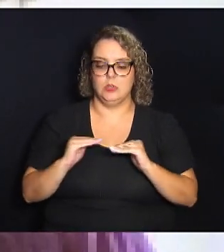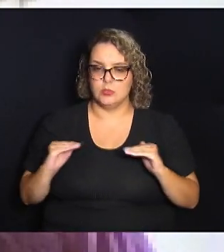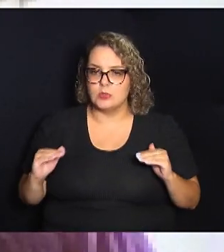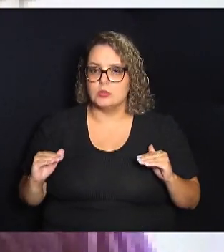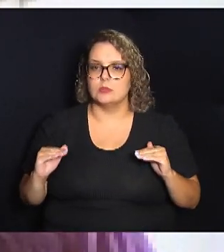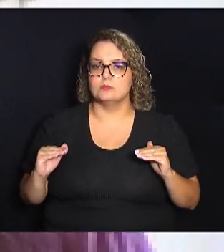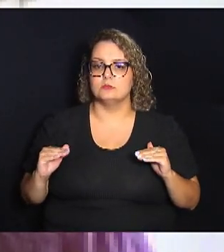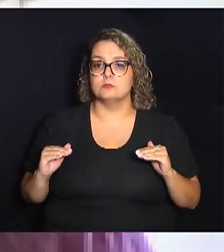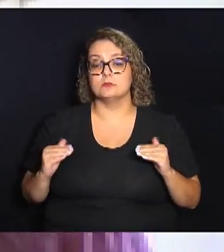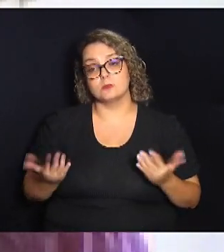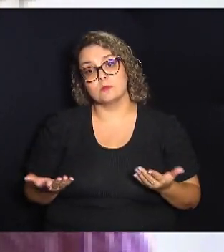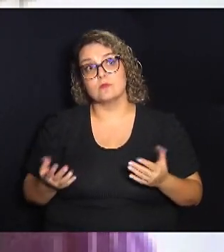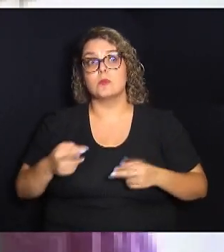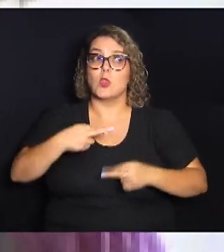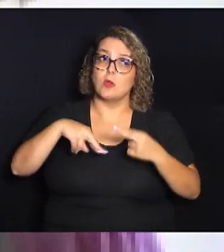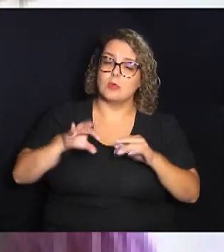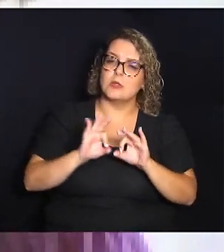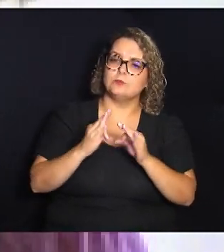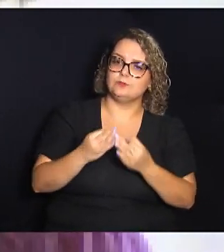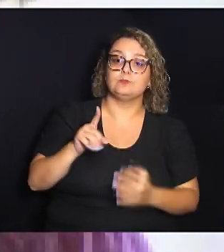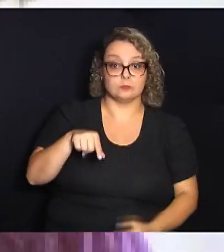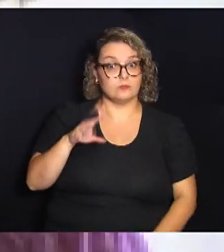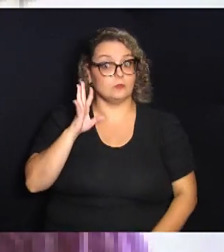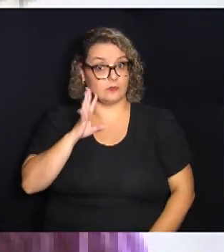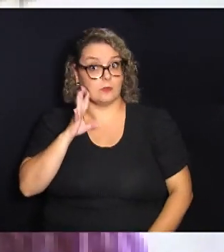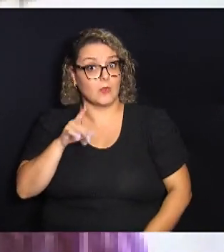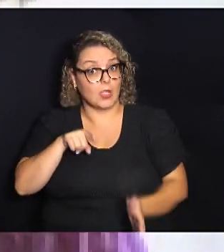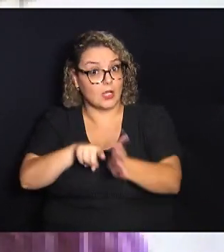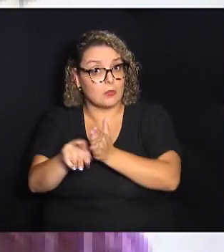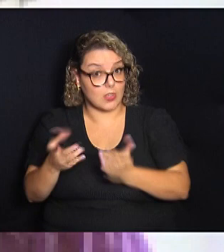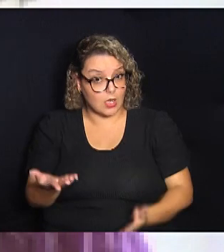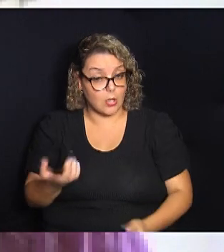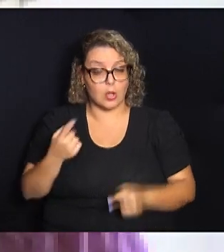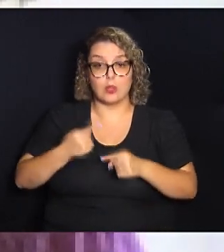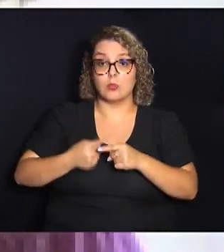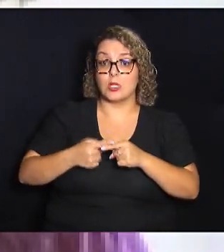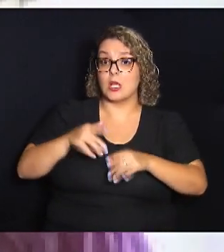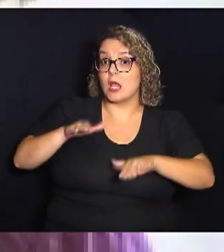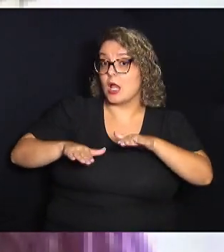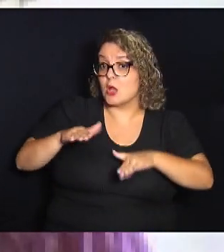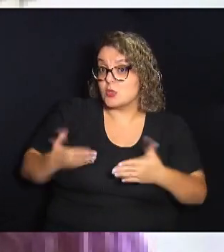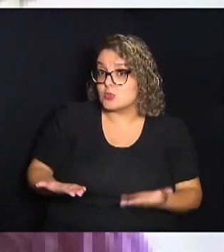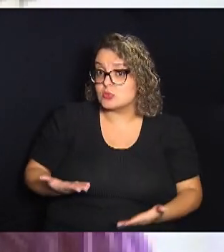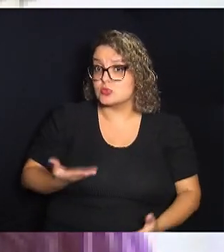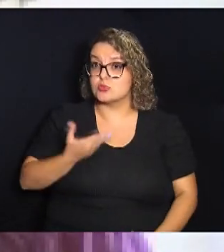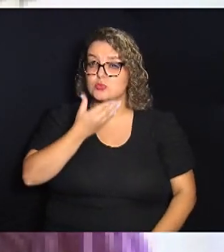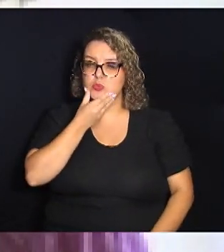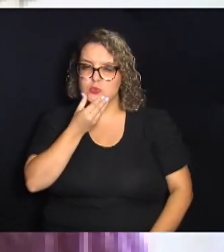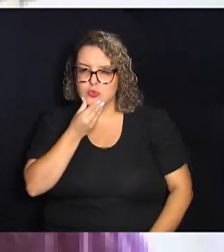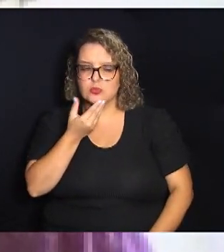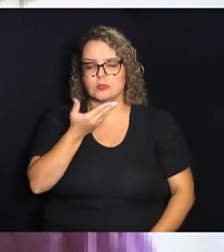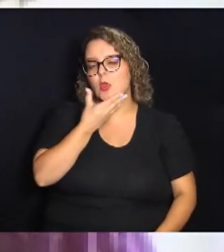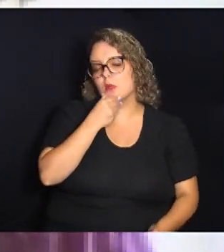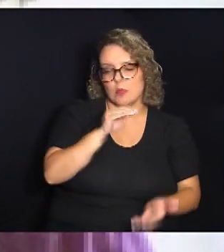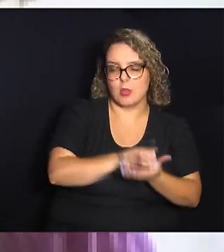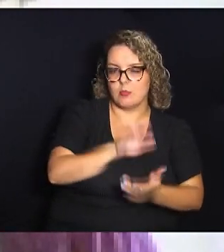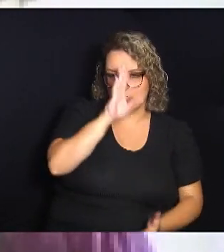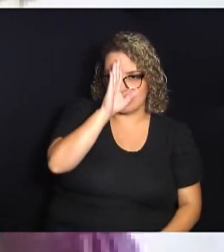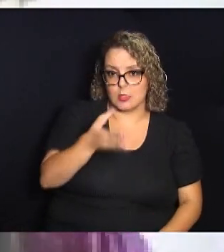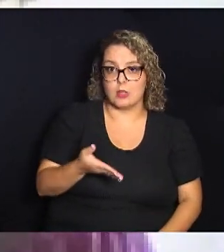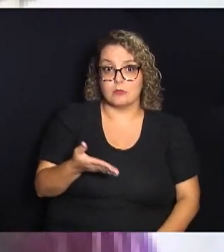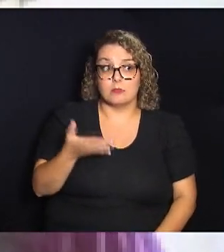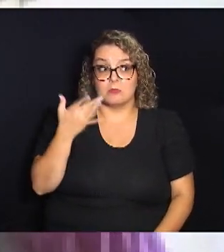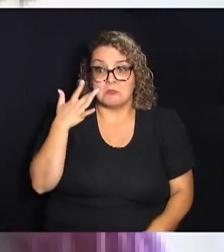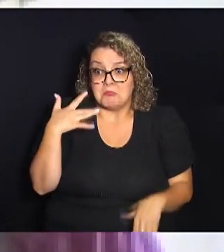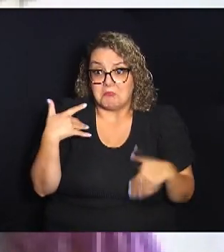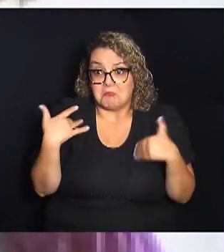Sobre a questão da família, é muito legal essa pergunta, porque às vezes os homens, né, os maridos principalmente, eles nem sabem